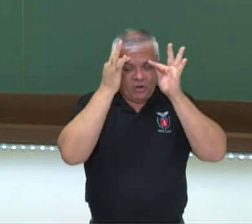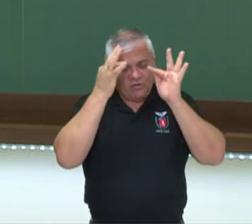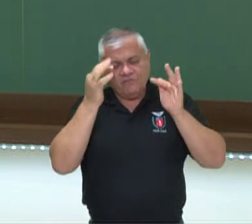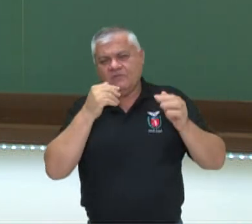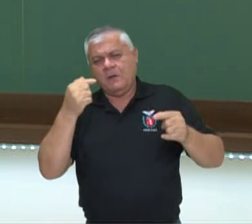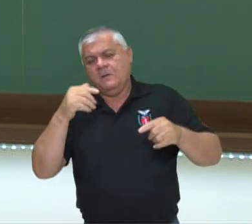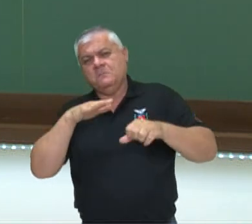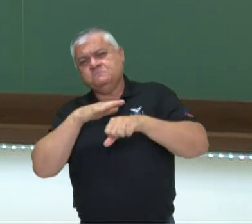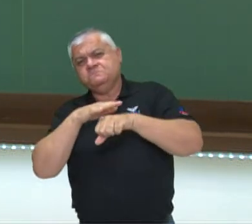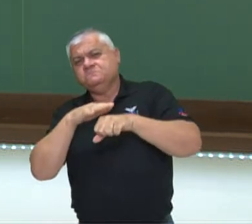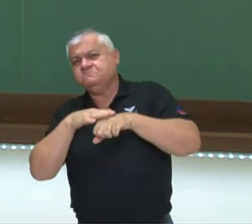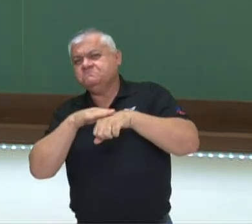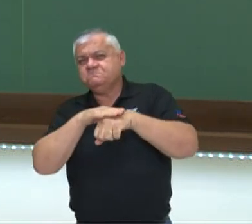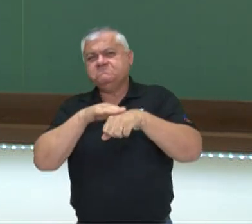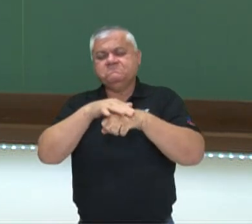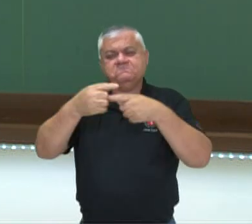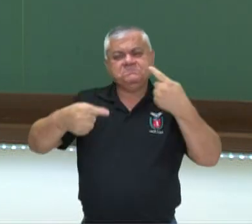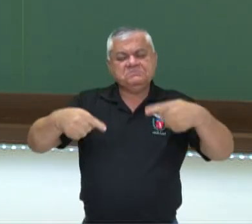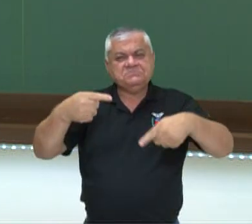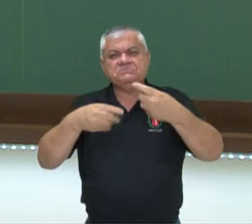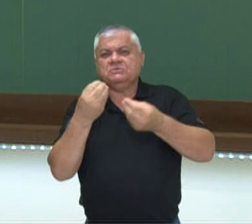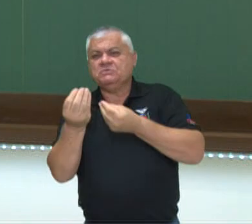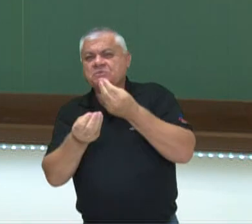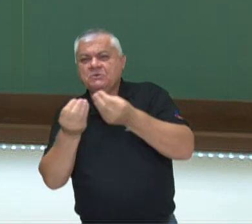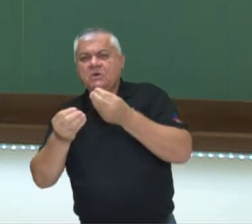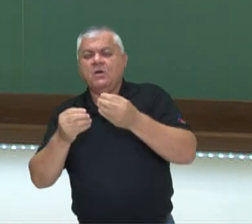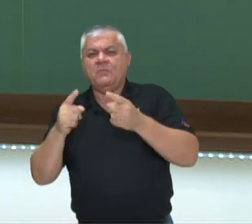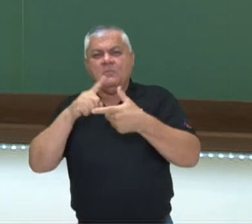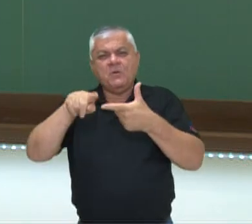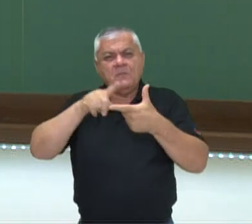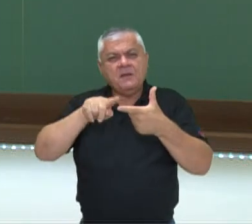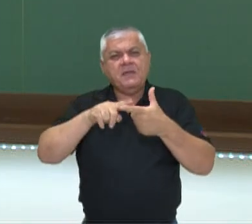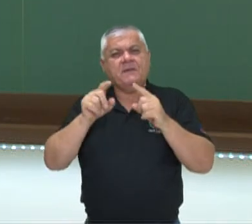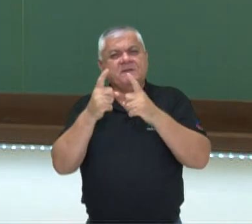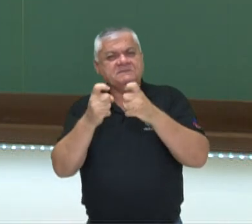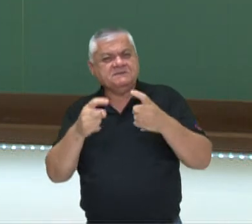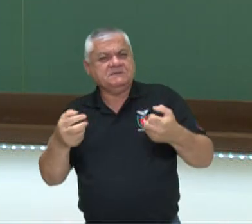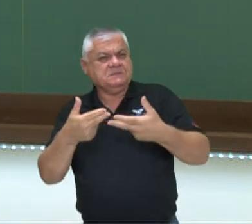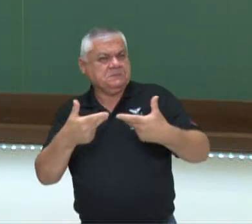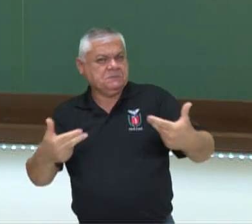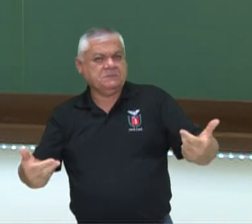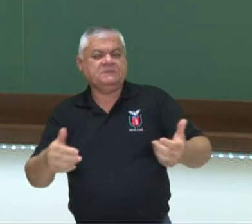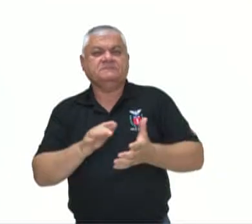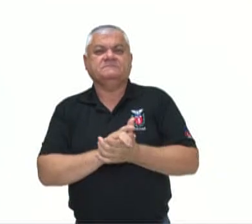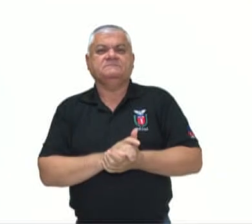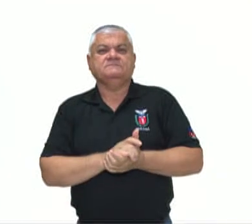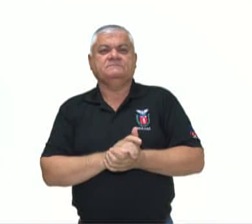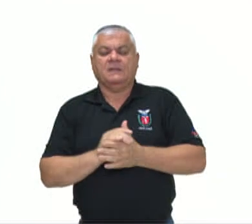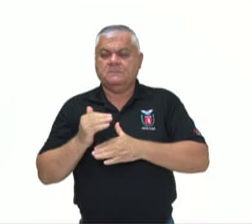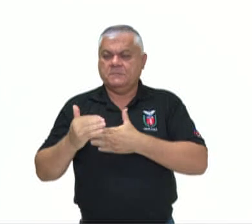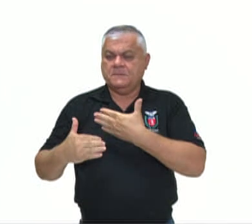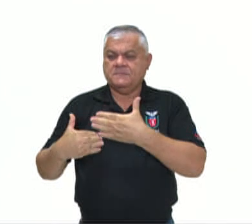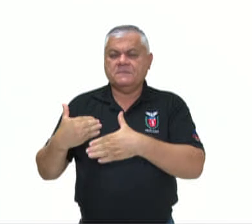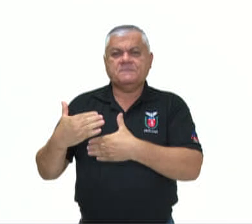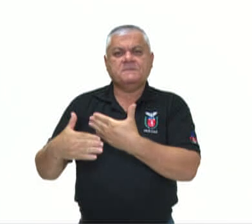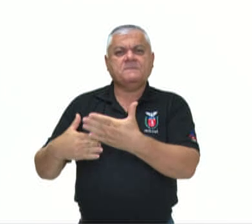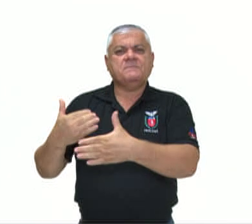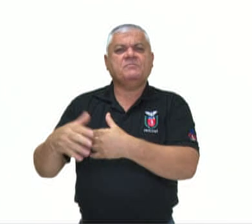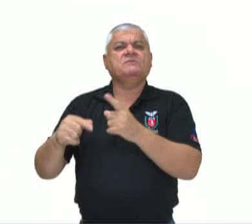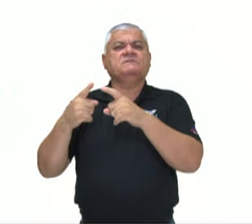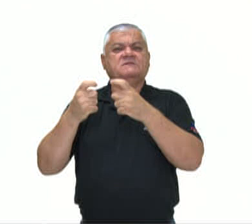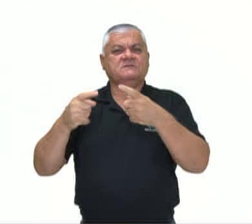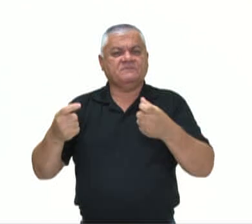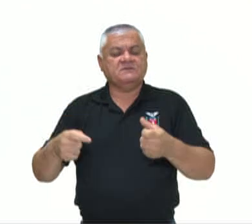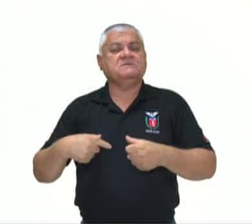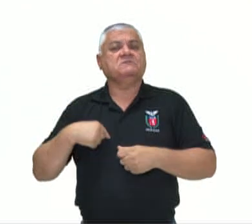absoluto, enquanto um ponto final sobre os problemas da ciência. O desenvolvimento científico foi significativo até